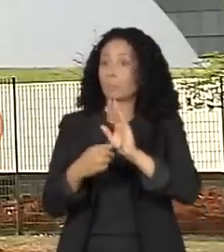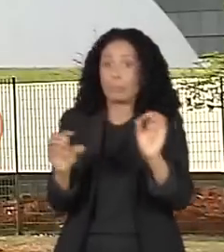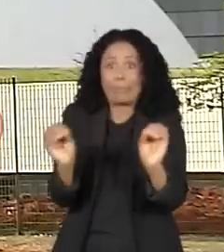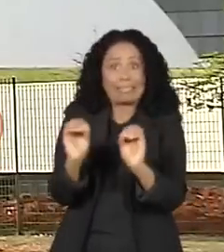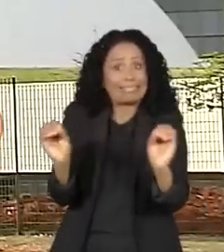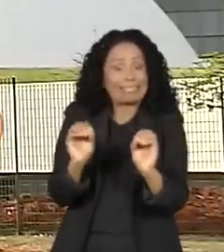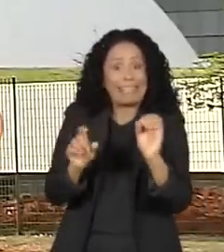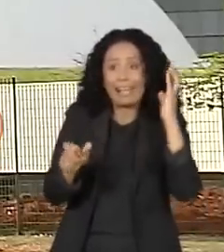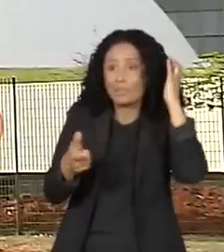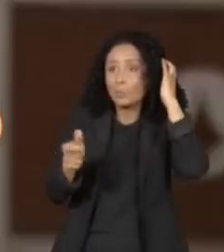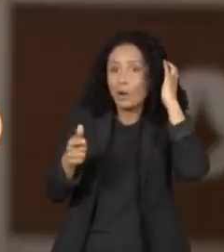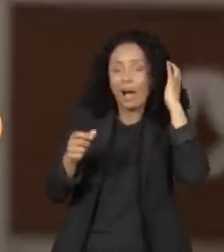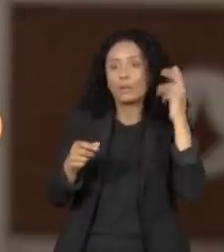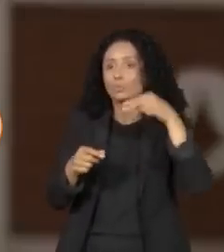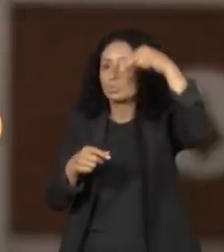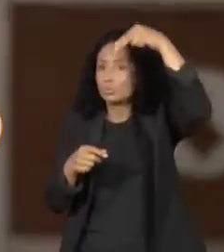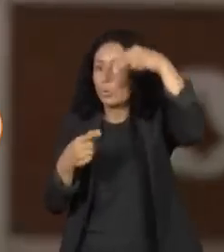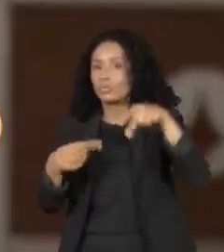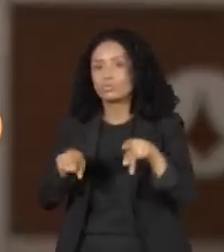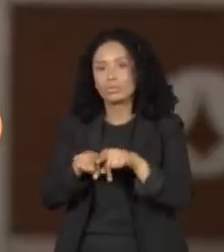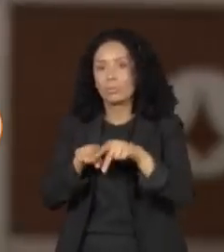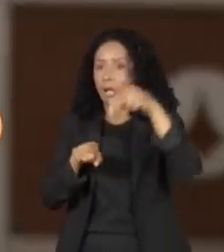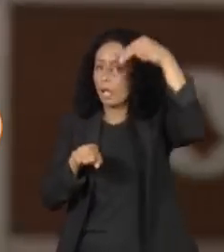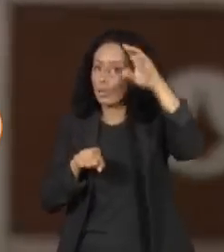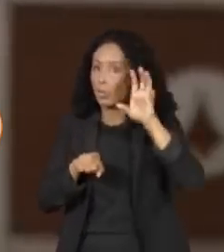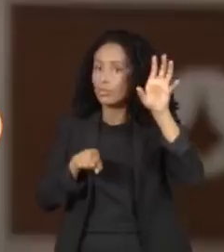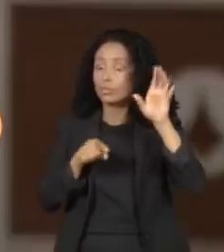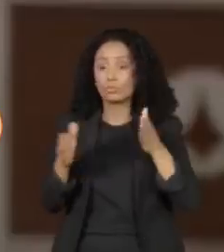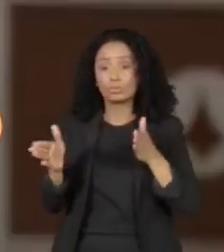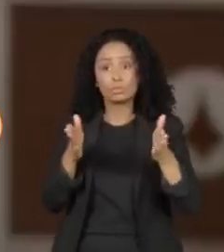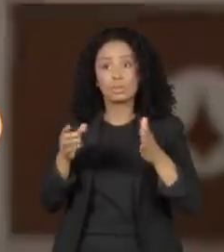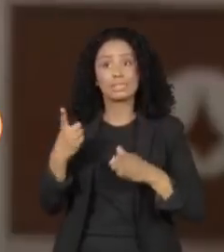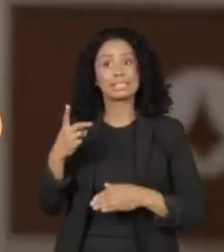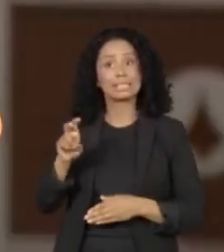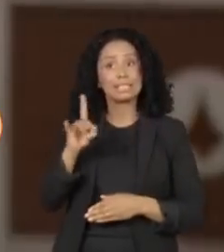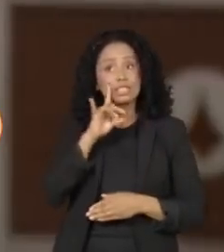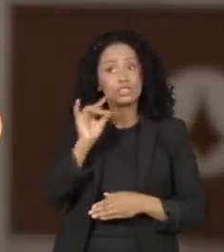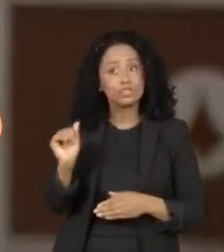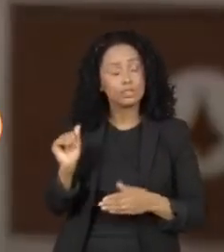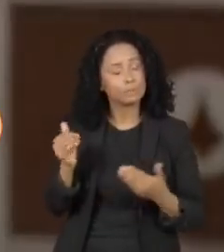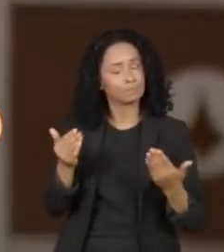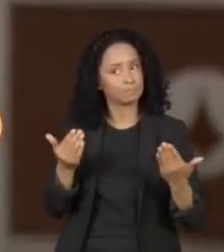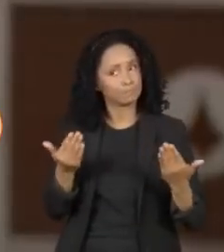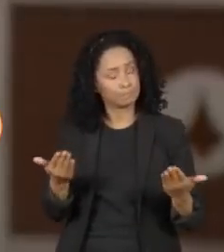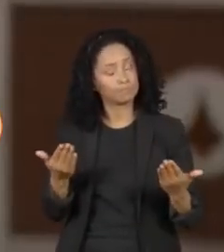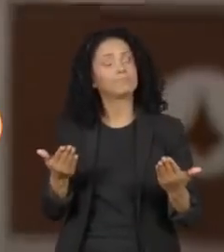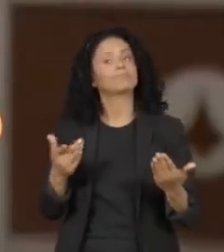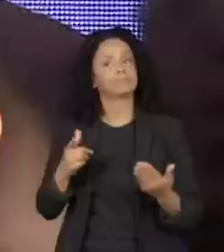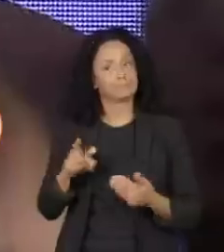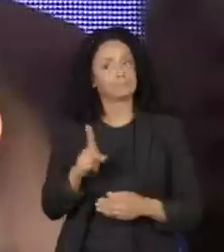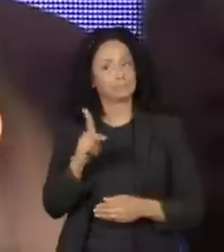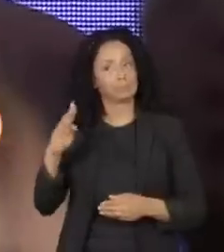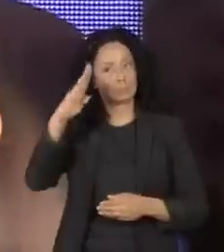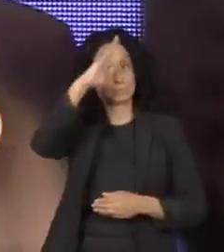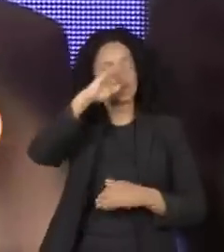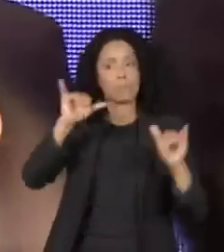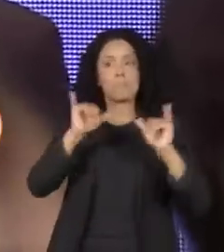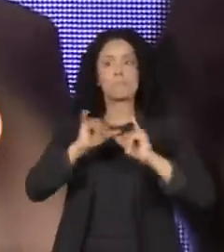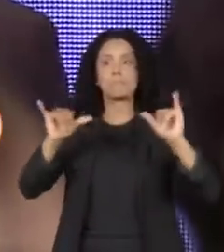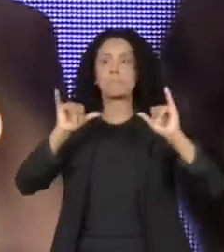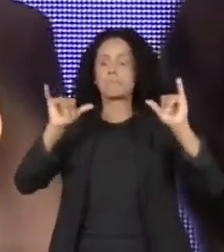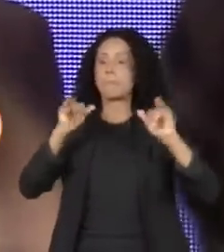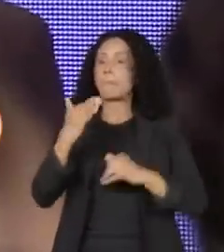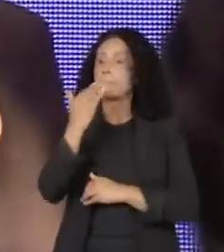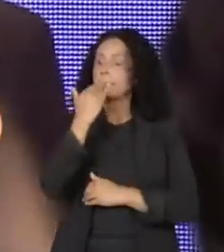veiculadas em rádios do Norte e do Nordeste num período de 15 dias. Por isso, a campanha de Bolsonaro pede ao TSE